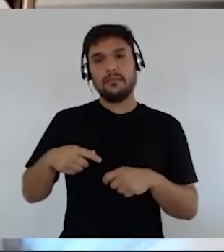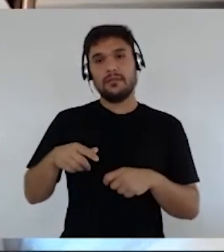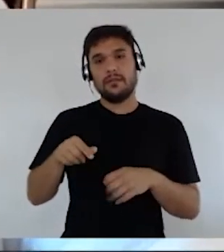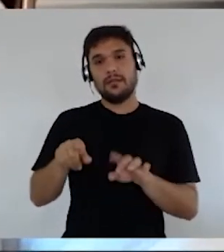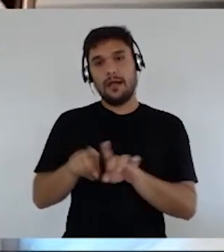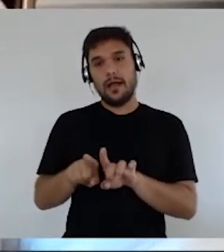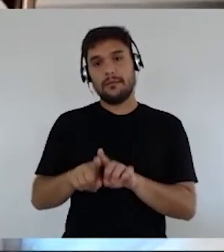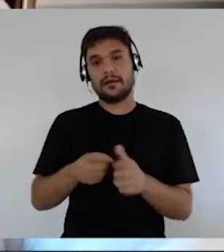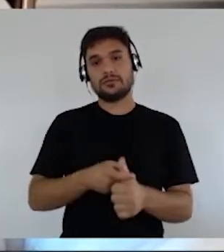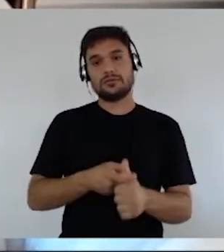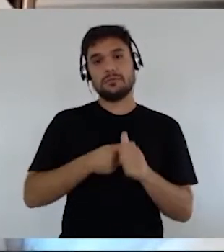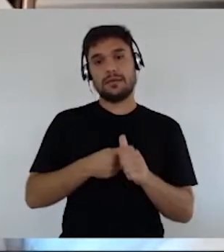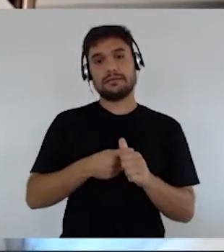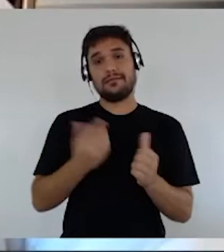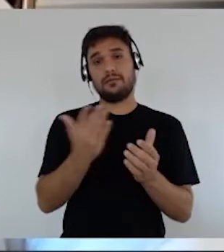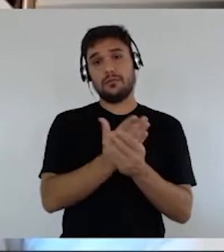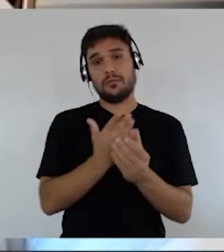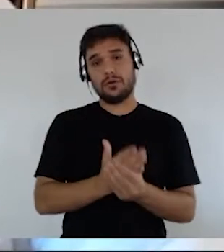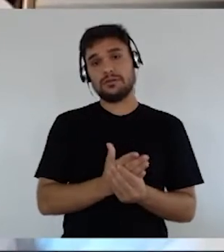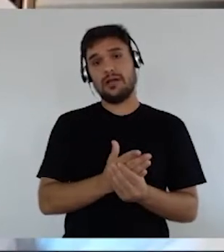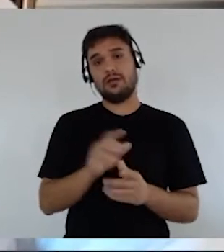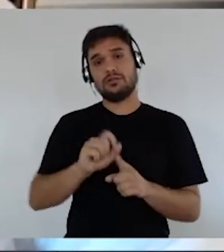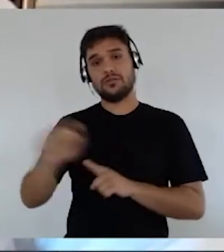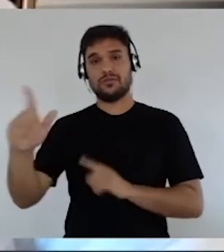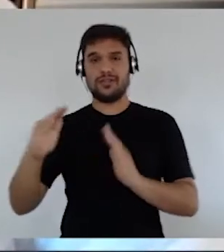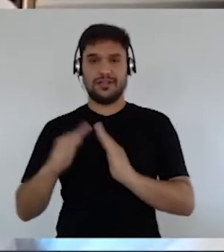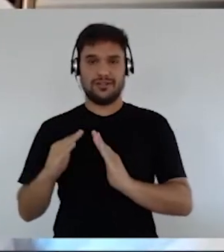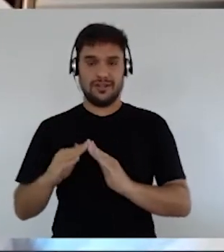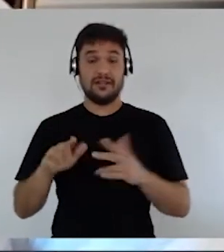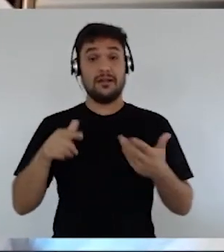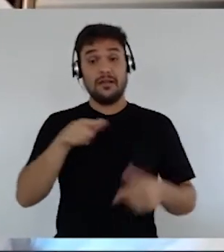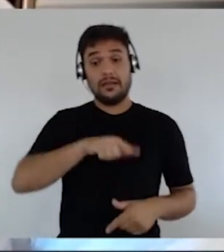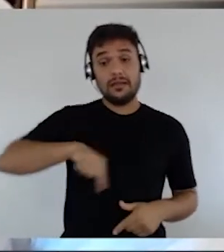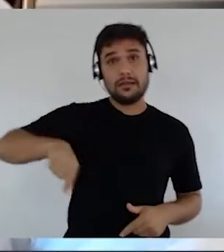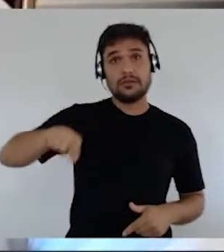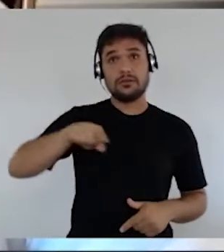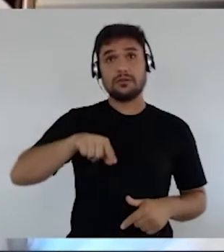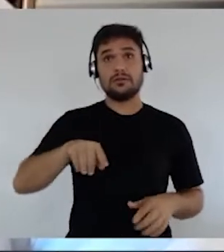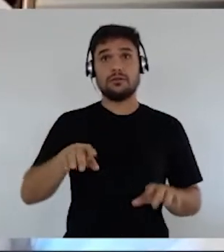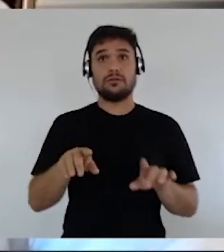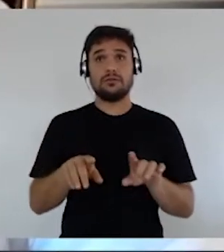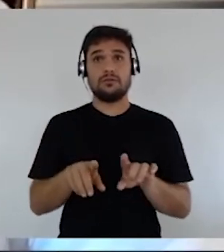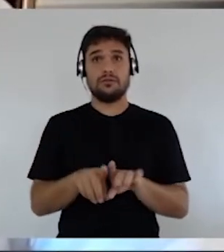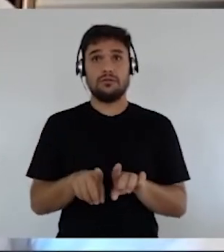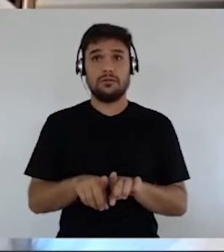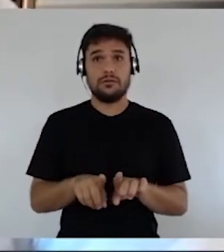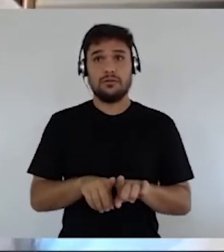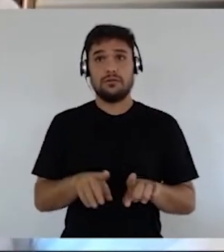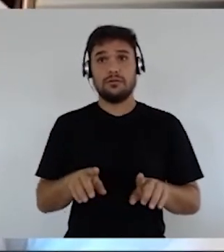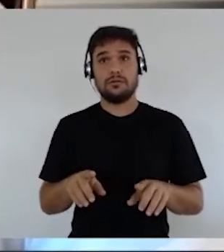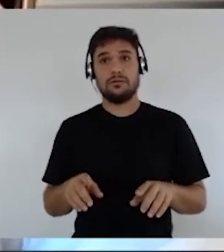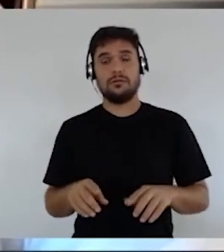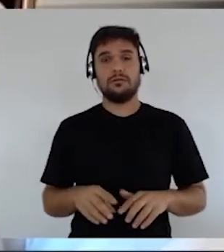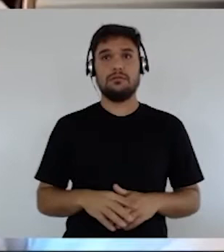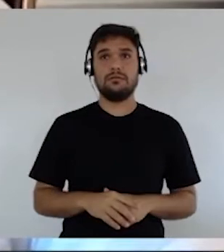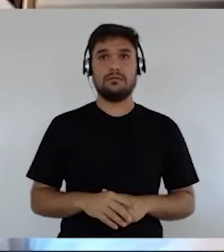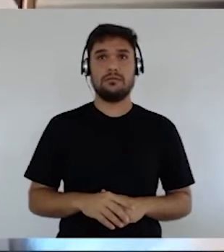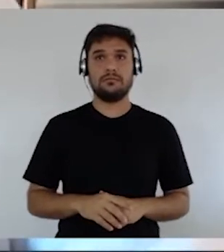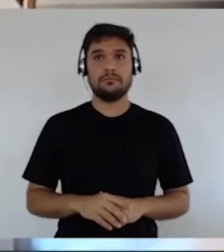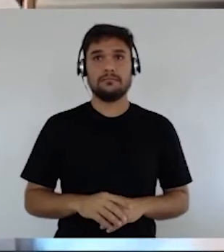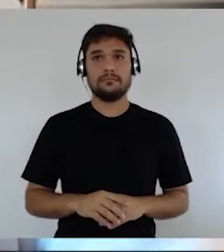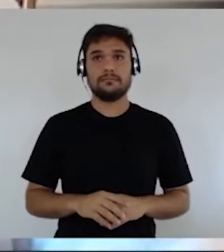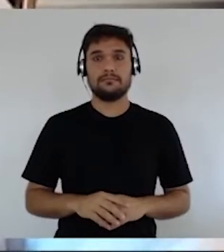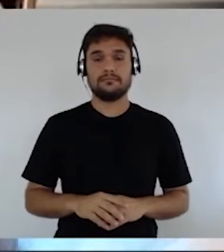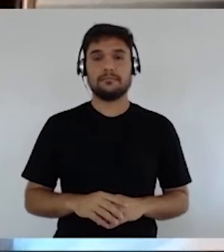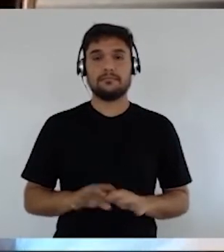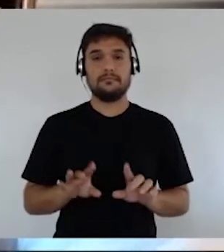a suspensão de uma ação executiva. E, sobretudo, vai exigir do magistrado uma ponderação de interesses,